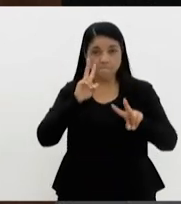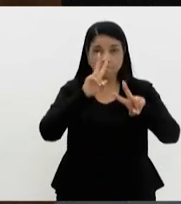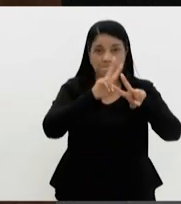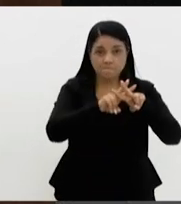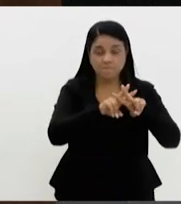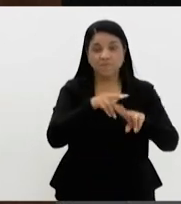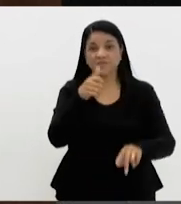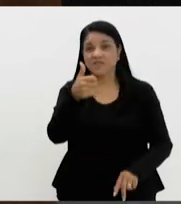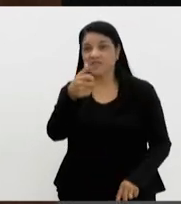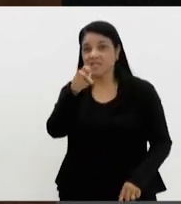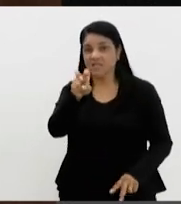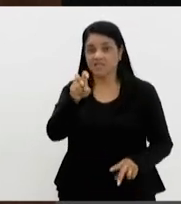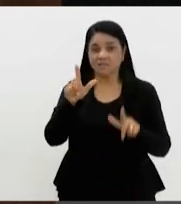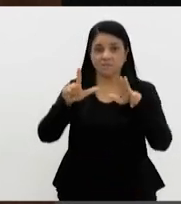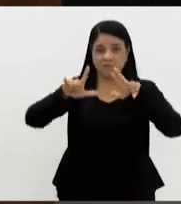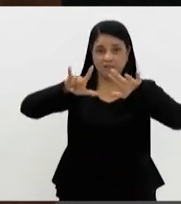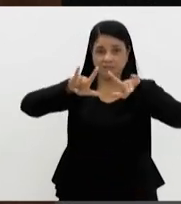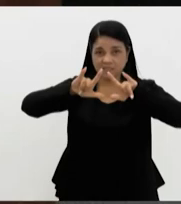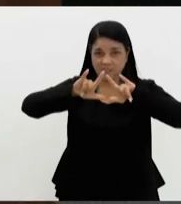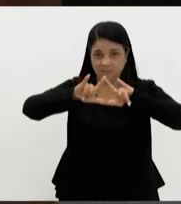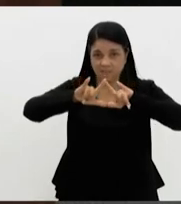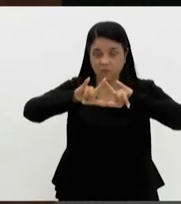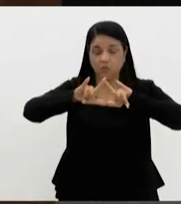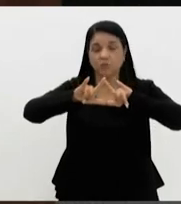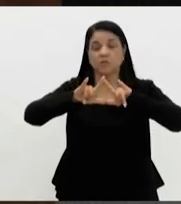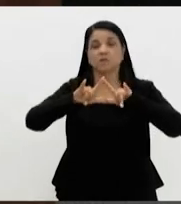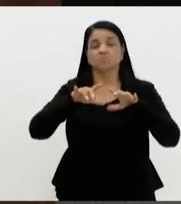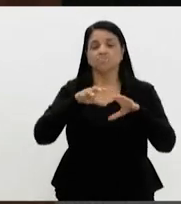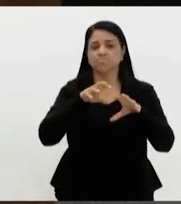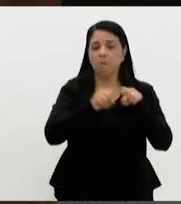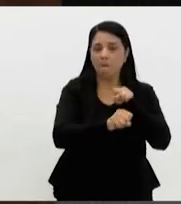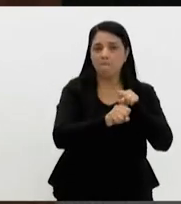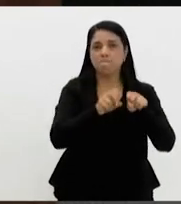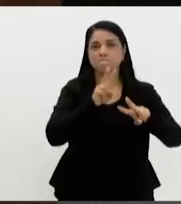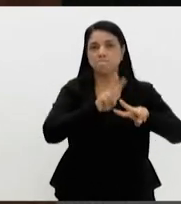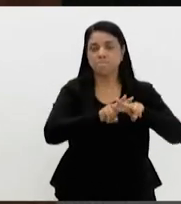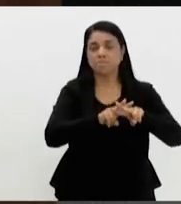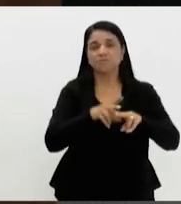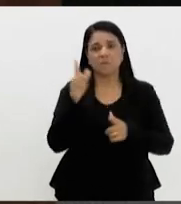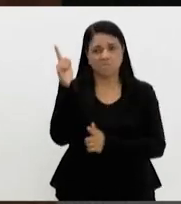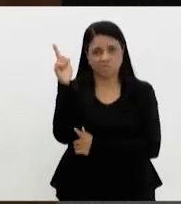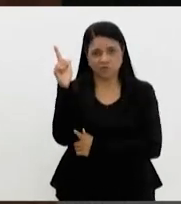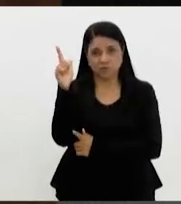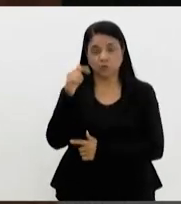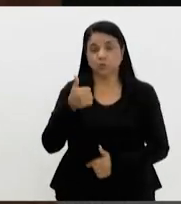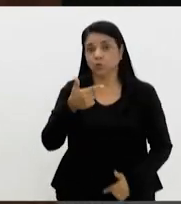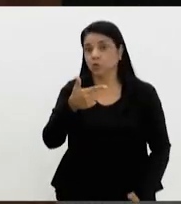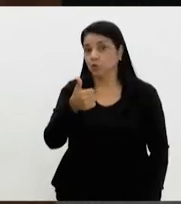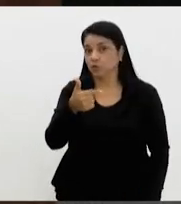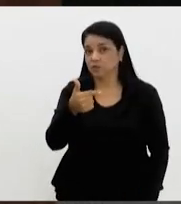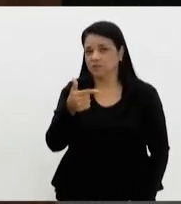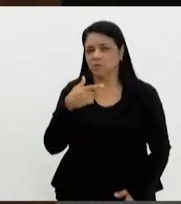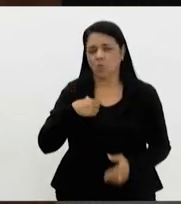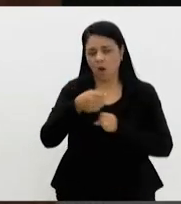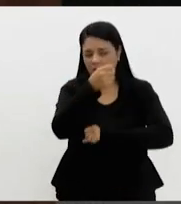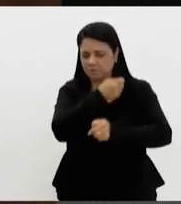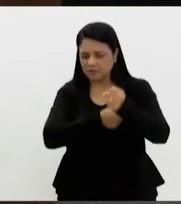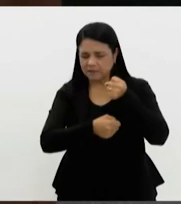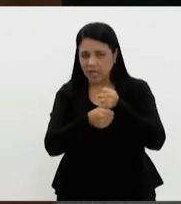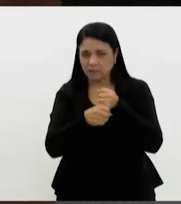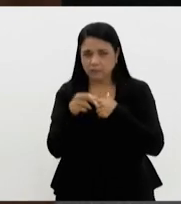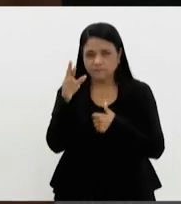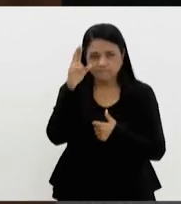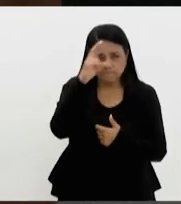apreendeu 12 fuzis. Isso foi, eles estavam sendo monitorados desde o ano passado,